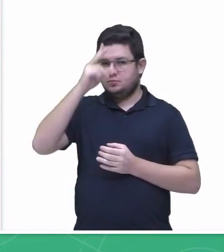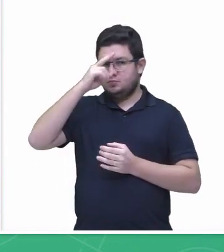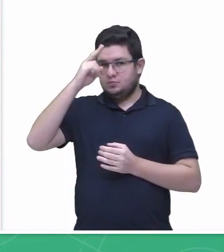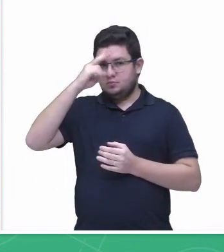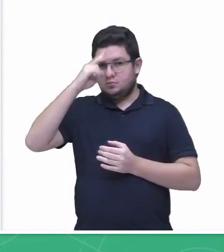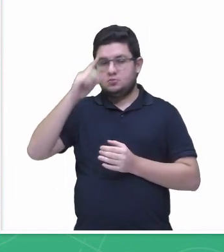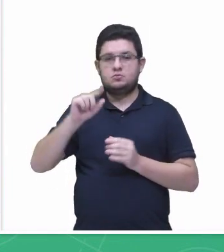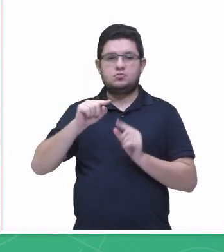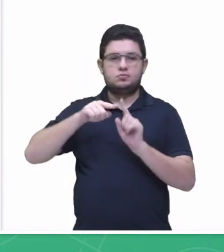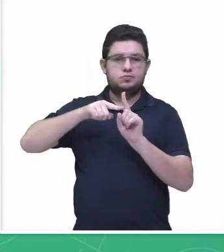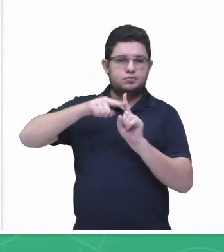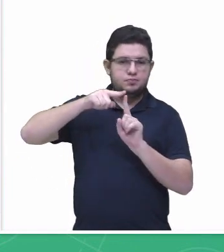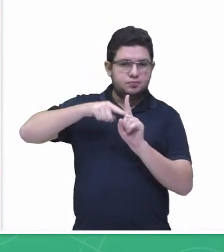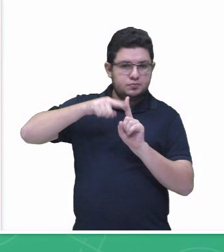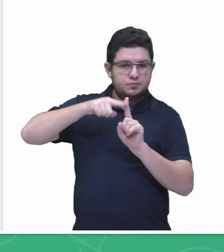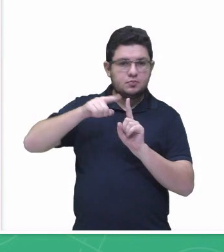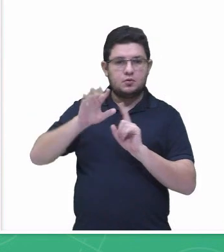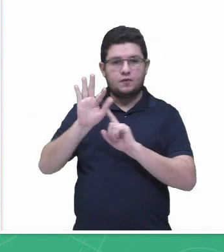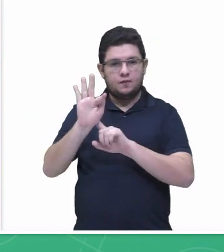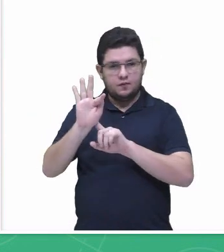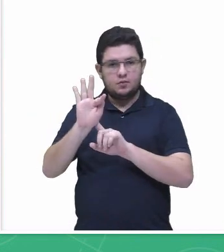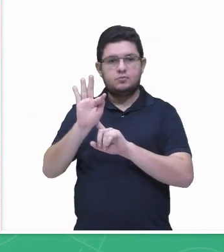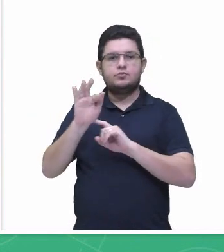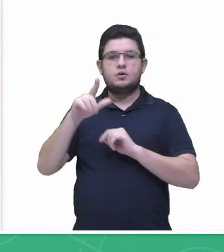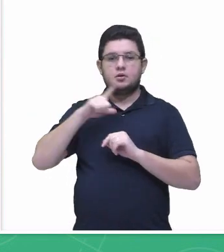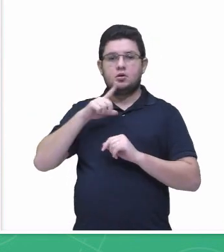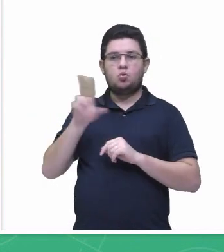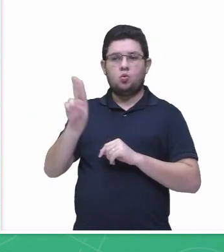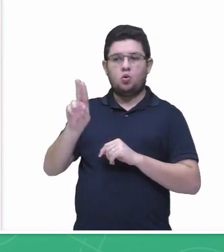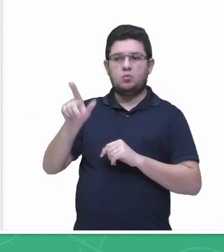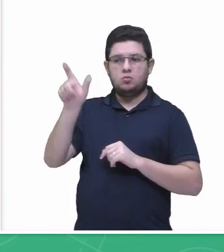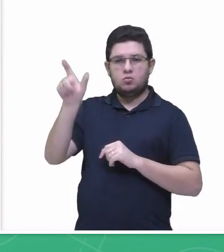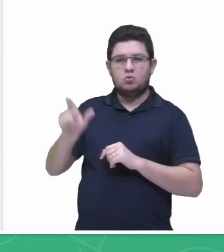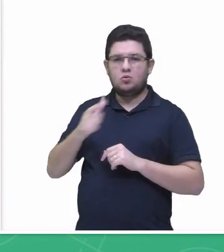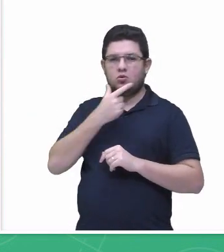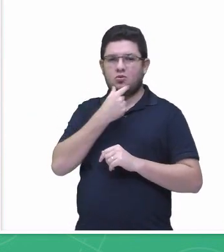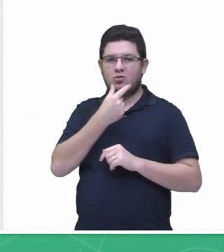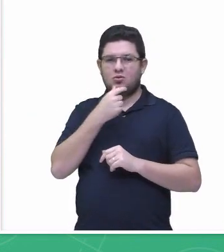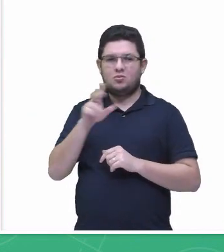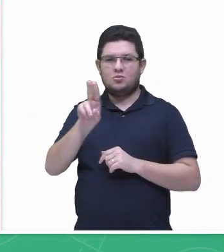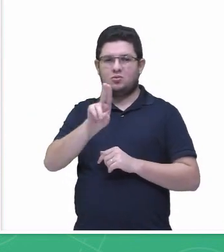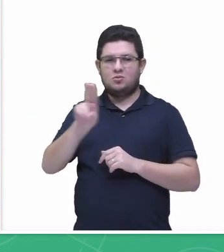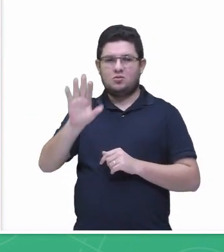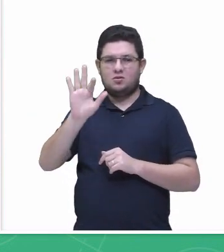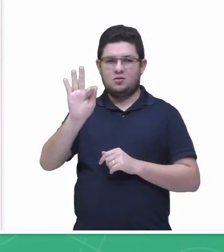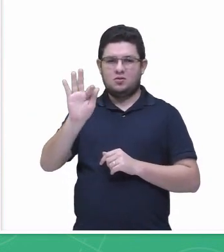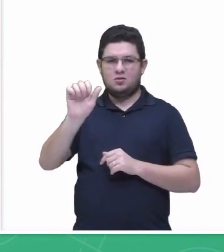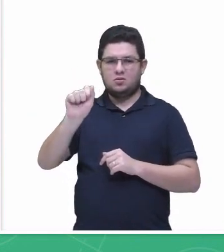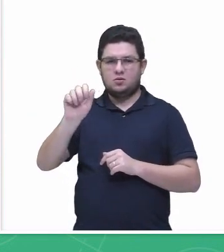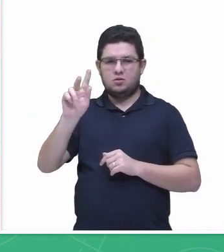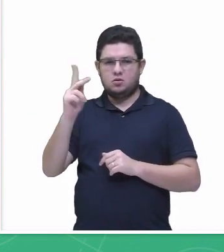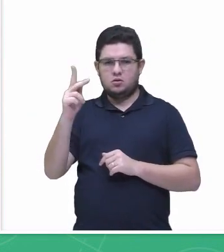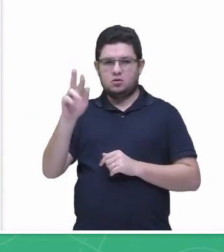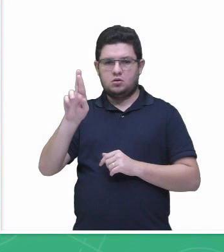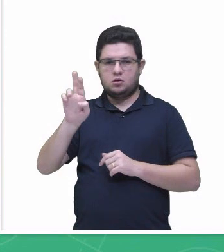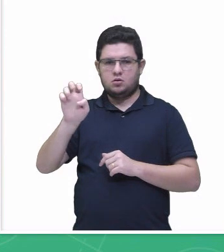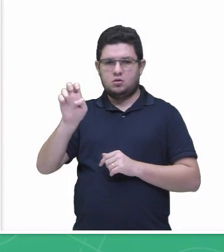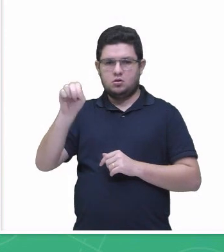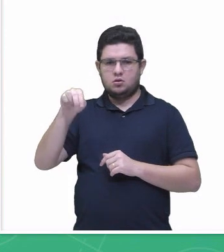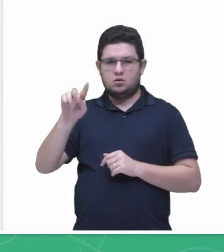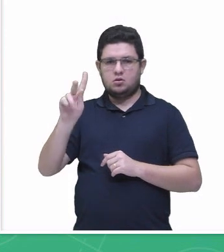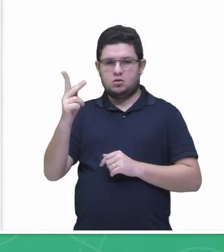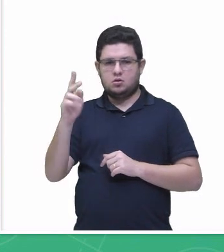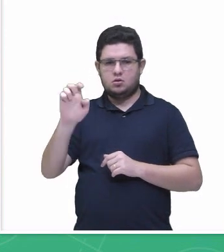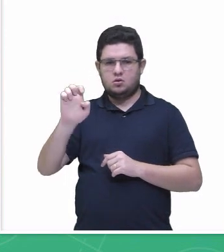definiu a escala termométrica que hoje leva o seu nome, o primeiro ponto fixo definido por ele foi 0